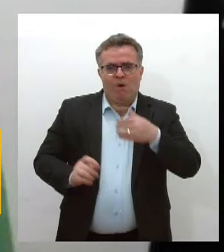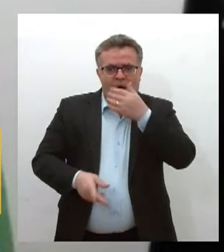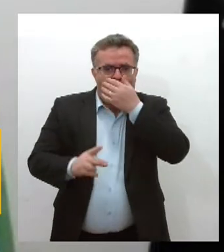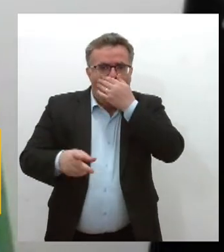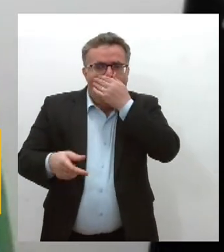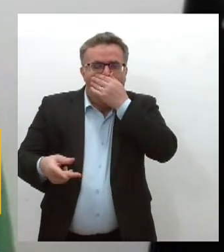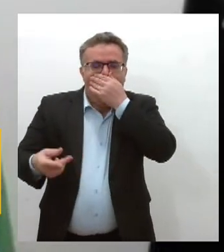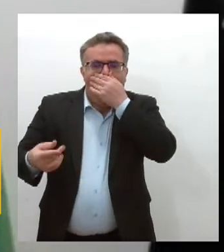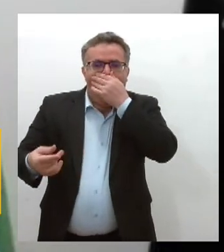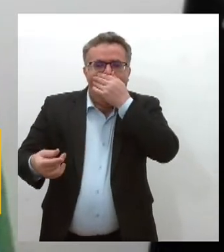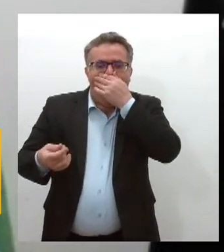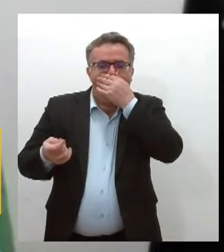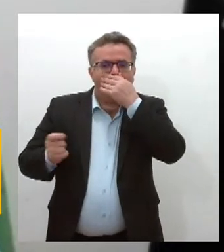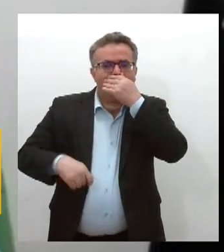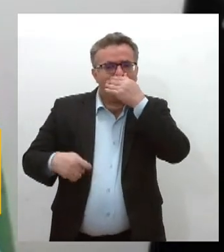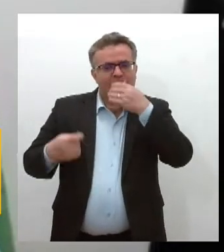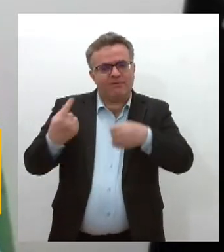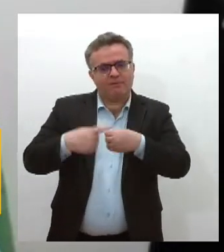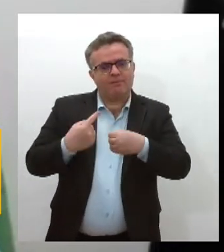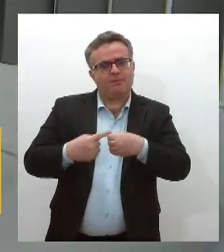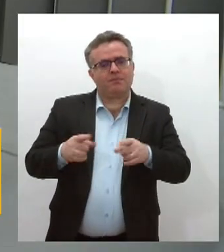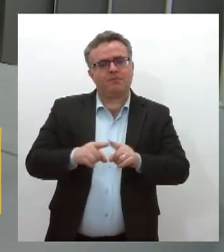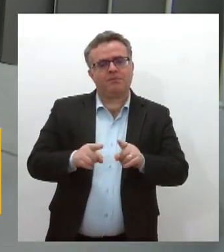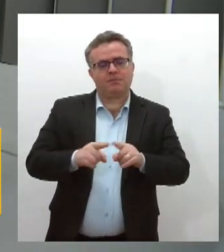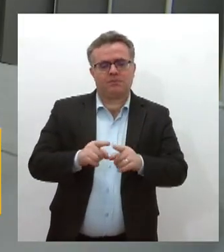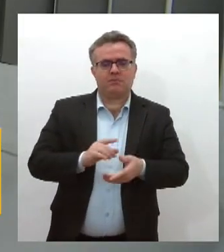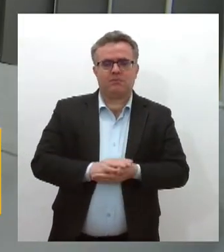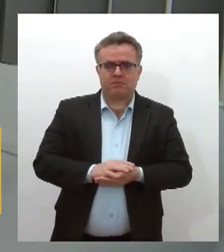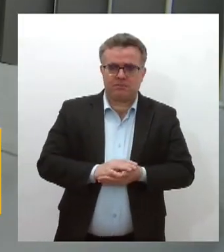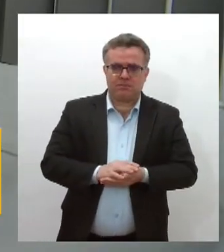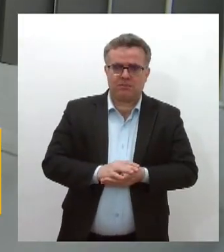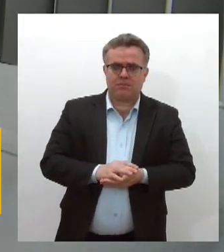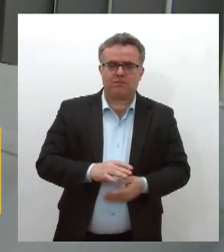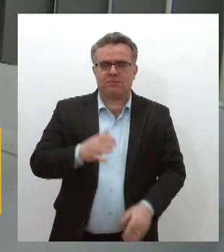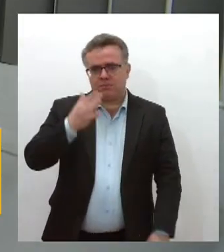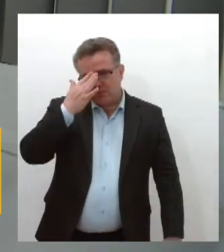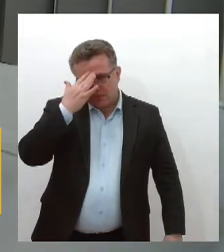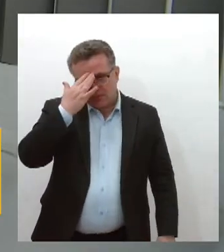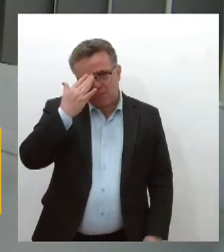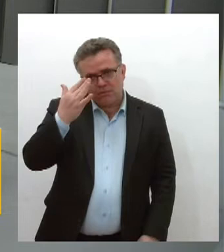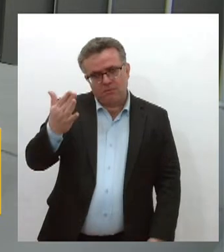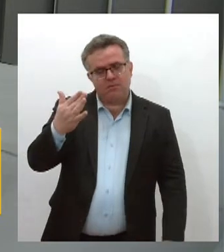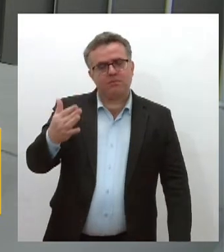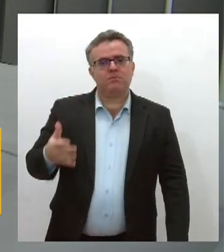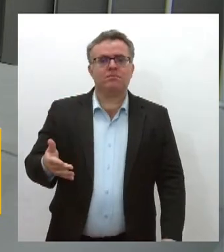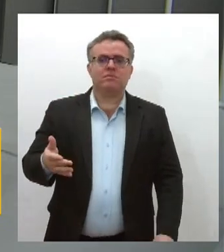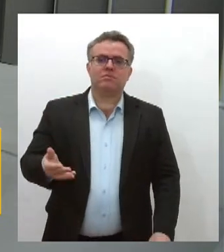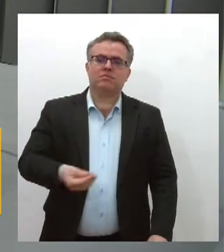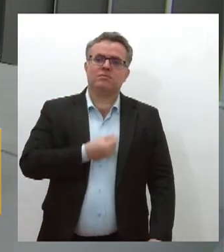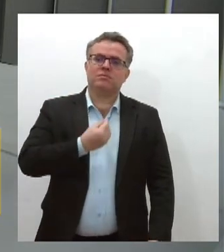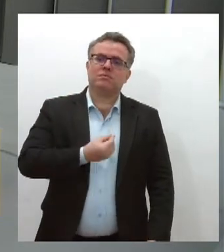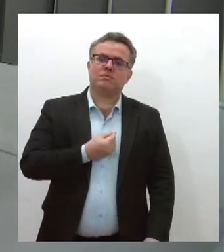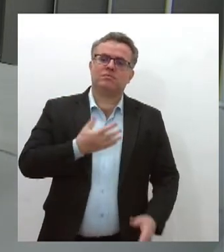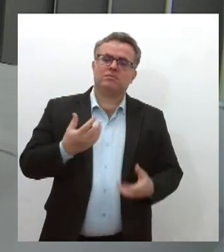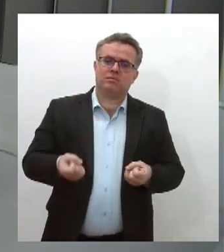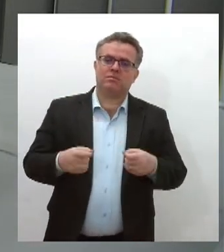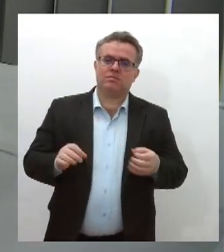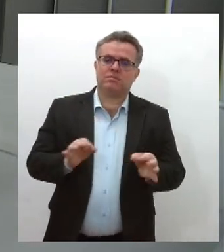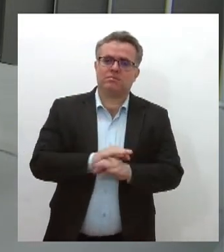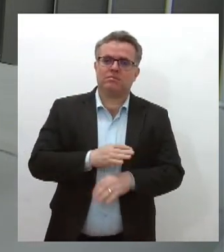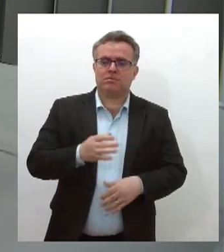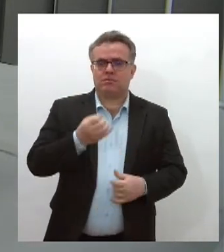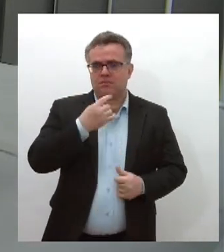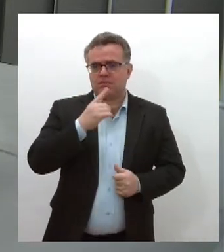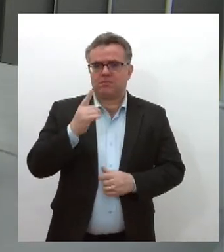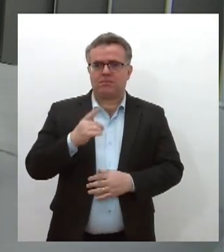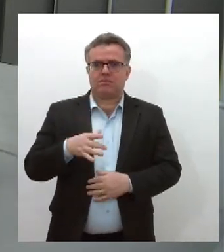os poderes também precisam. Isso mesmo. Adriane, muito obrigada pela sua participação aqui com a gente. Um bom dia. Bom dia.